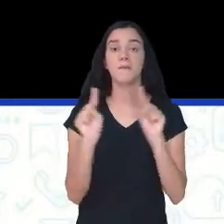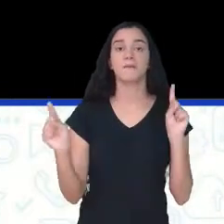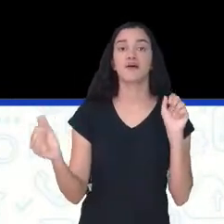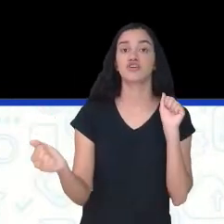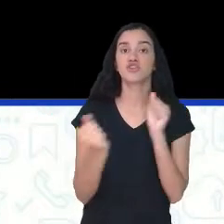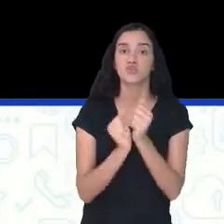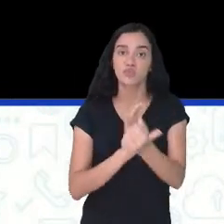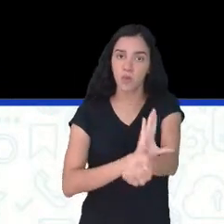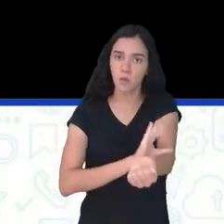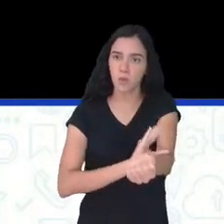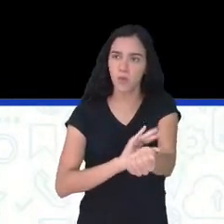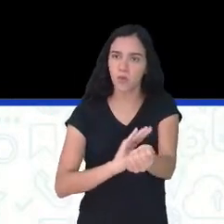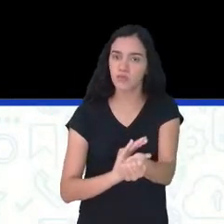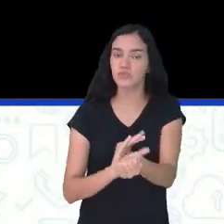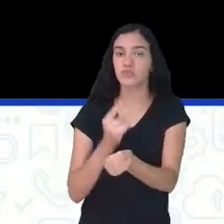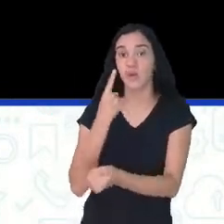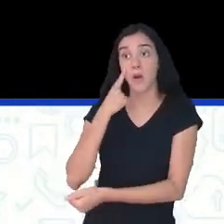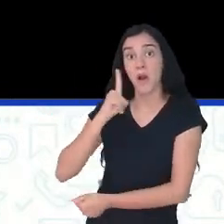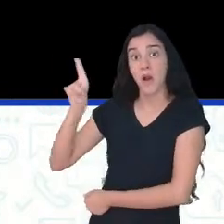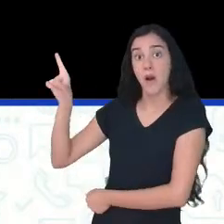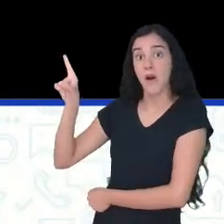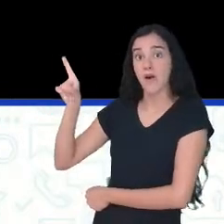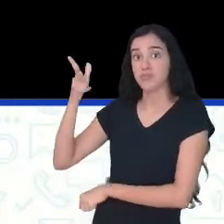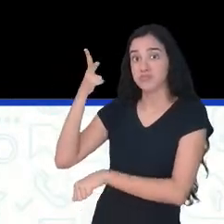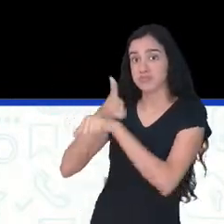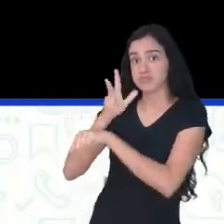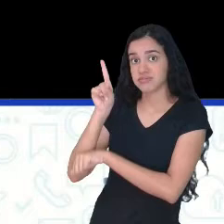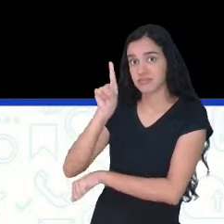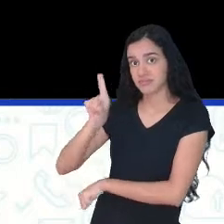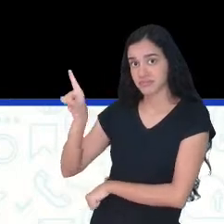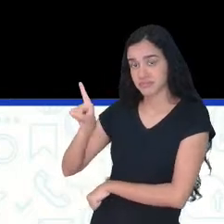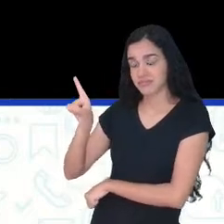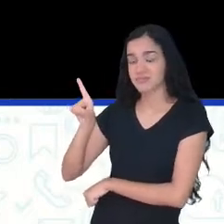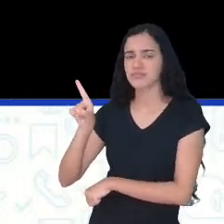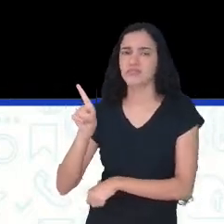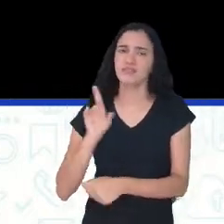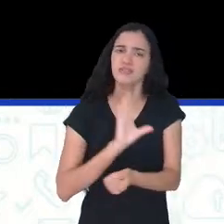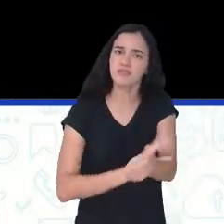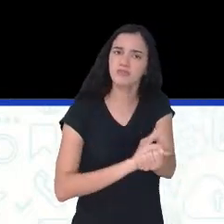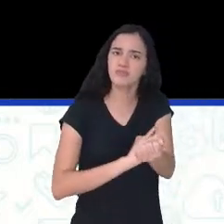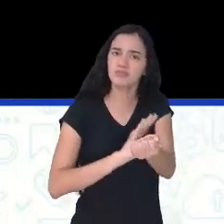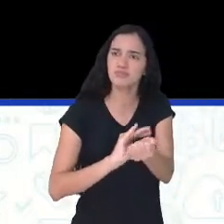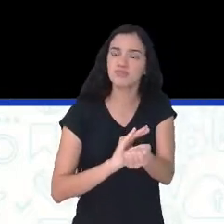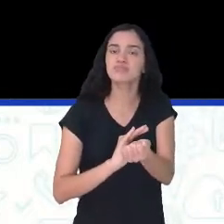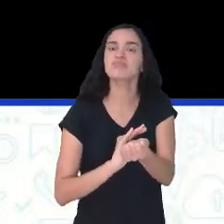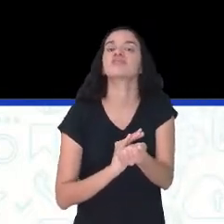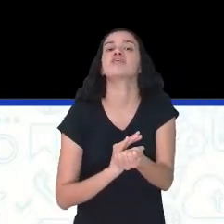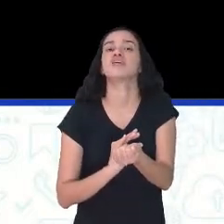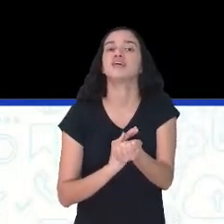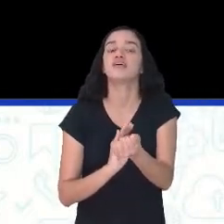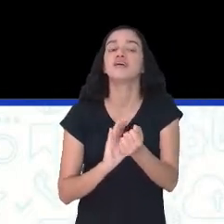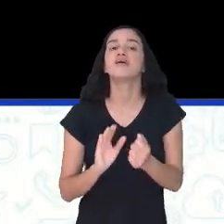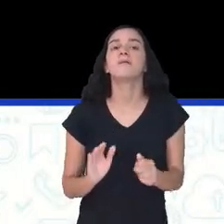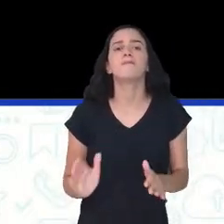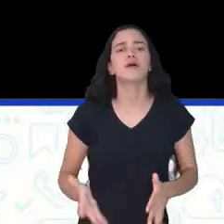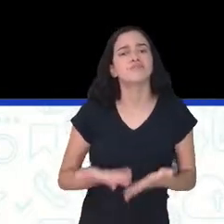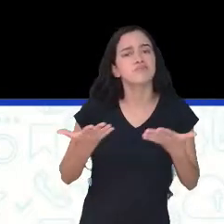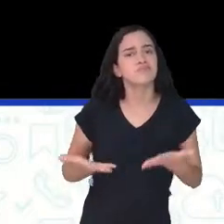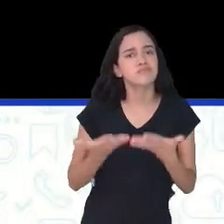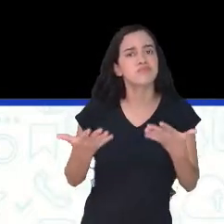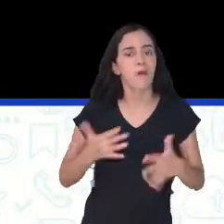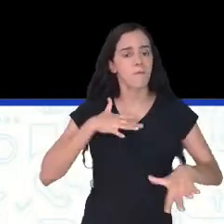como vocês estão vendo aí, né, nesse pequeno vídeo, são esses músculos verdadeiros elásticos, que quanto mais a